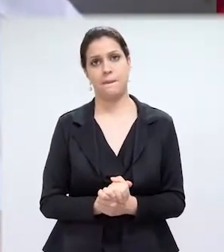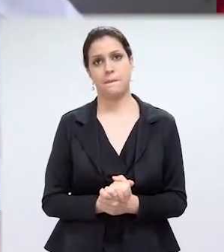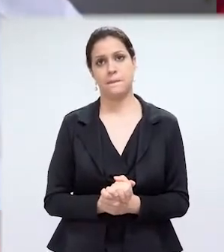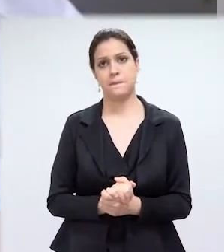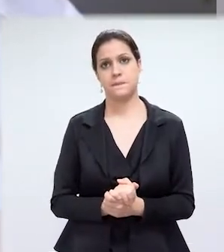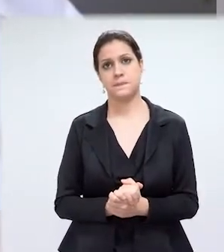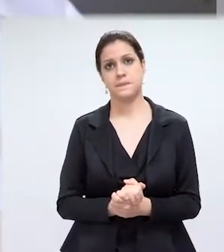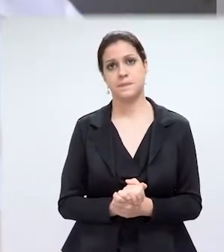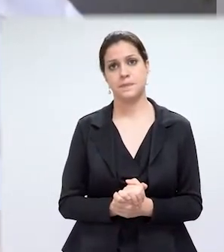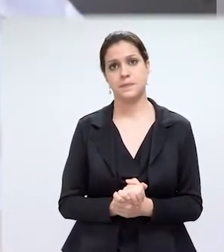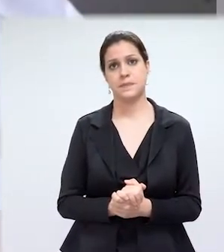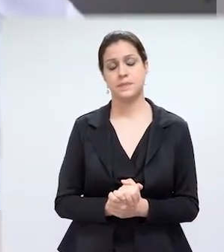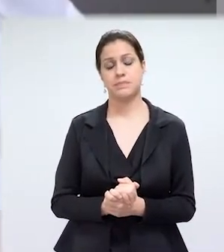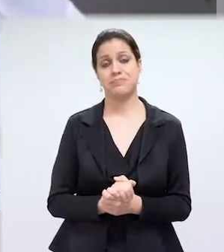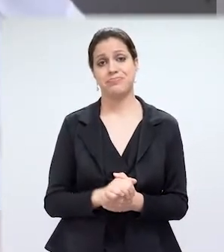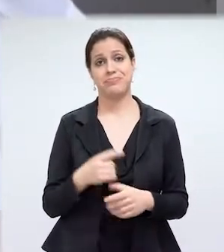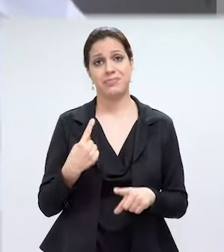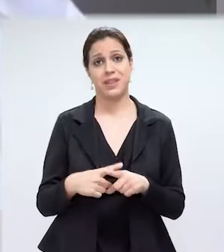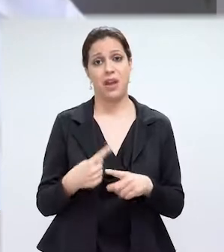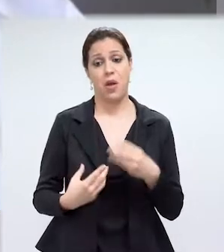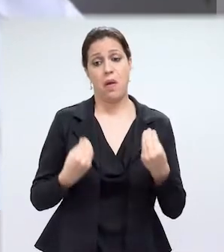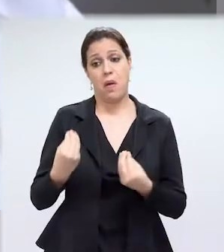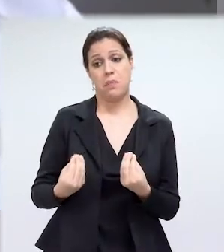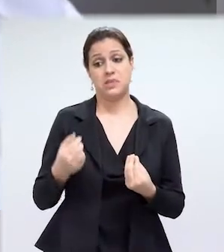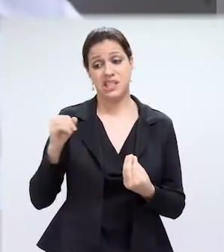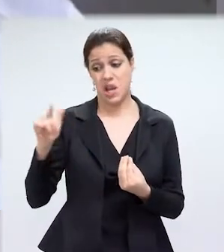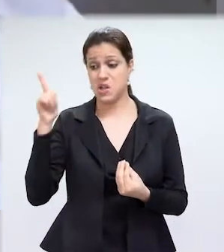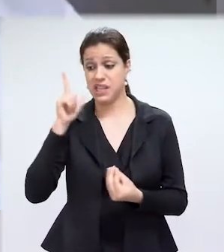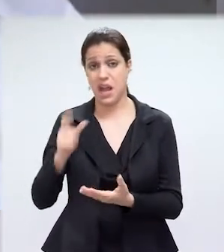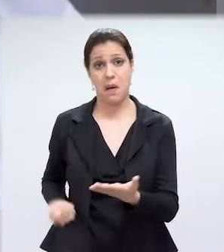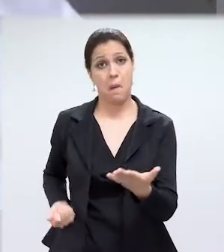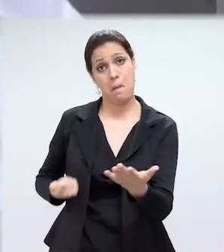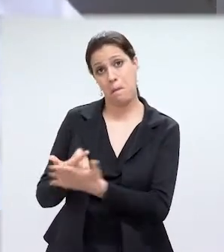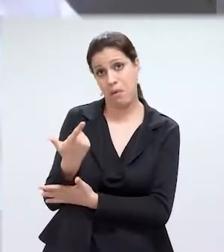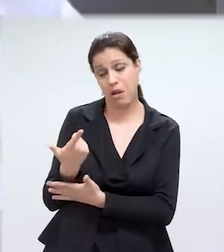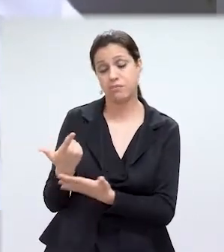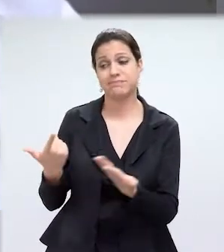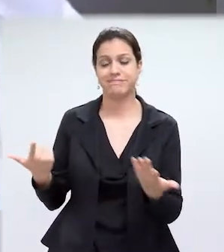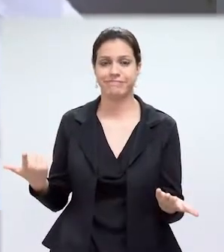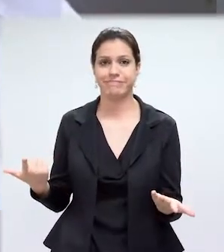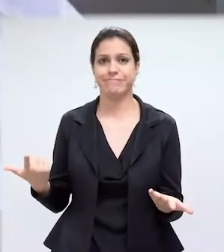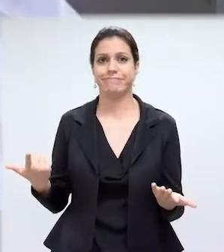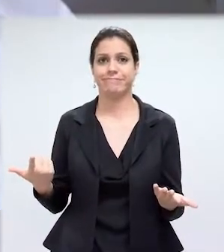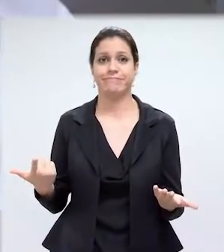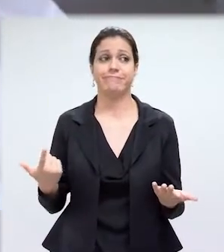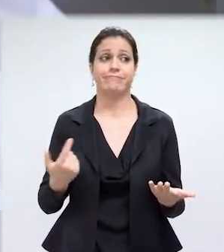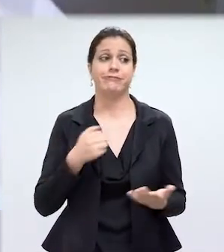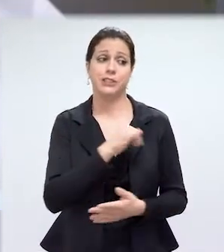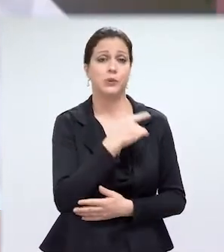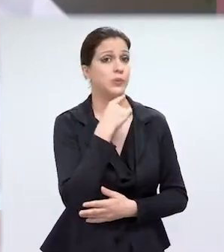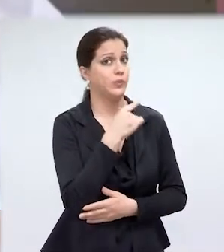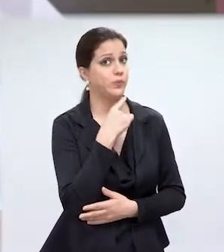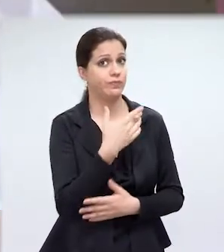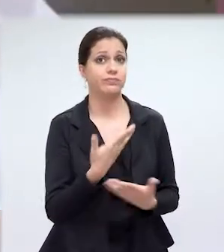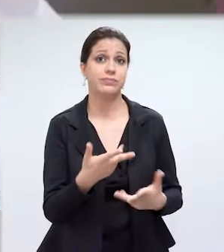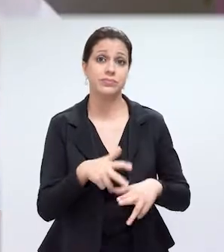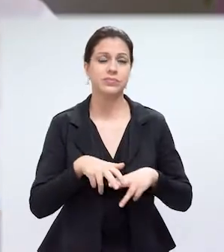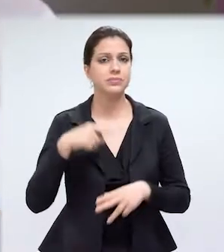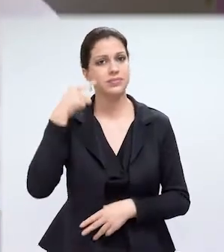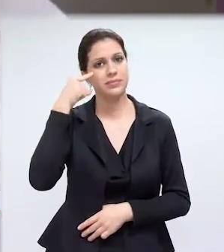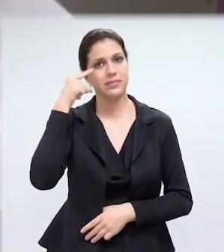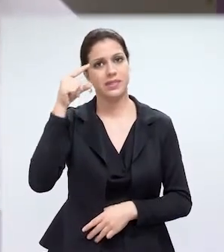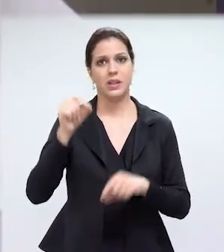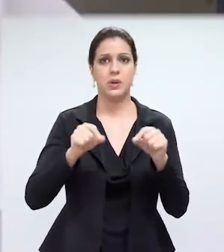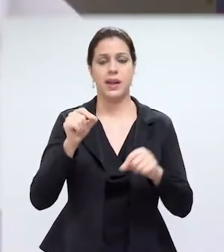estudos, no que diz respeito ao poder de compra de tudo isso, né? A acessar aí todas as plataformas